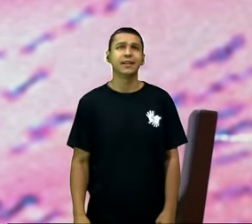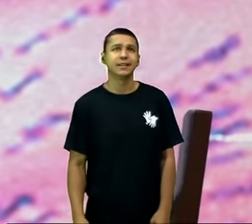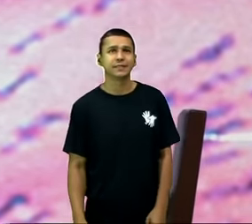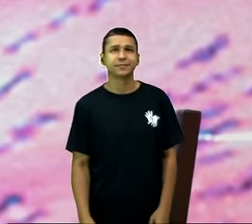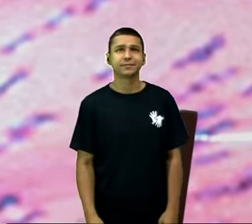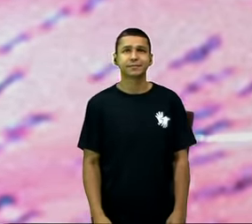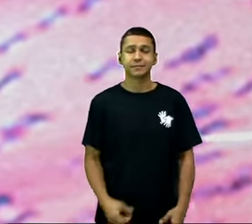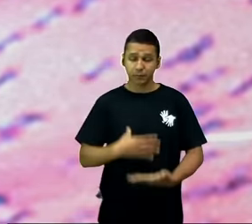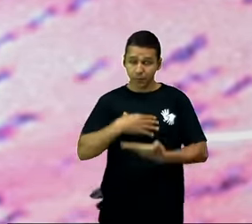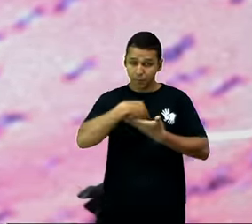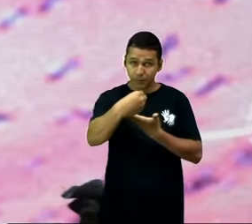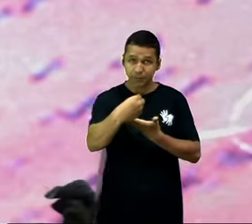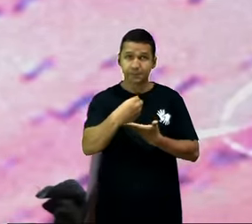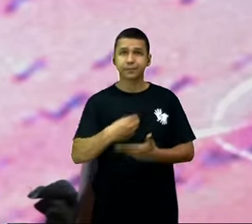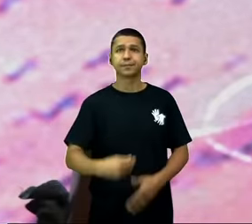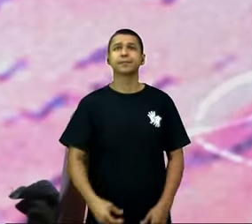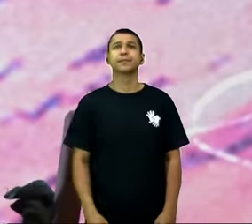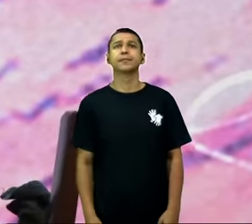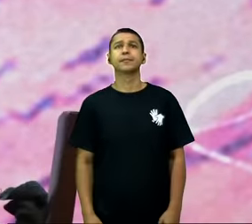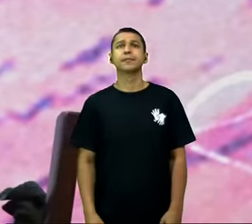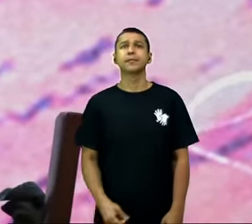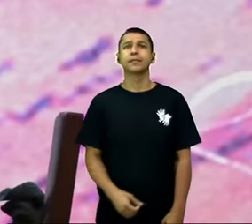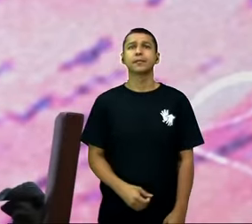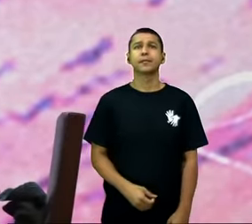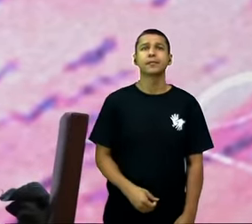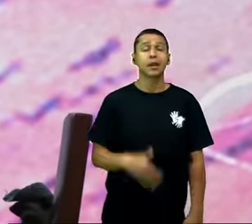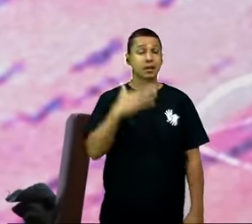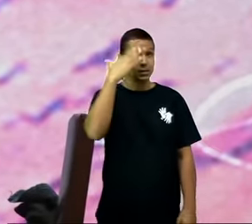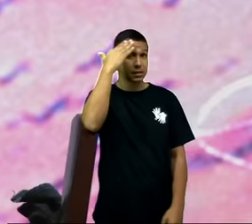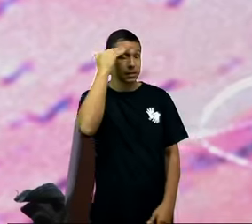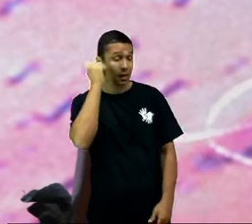Repete comigo, diga assim: saber o que fazer